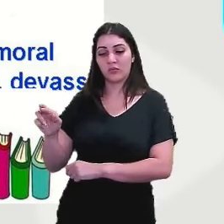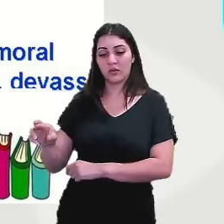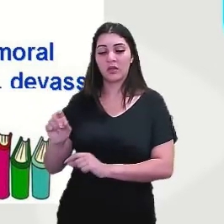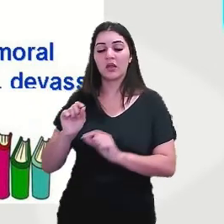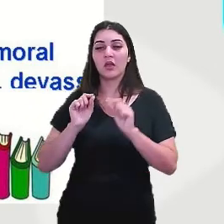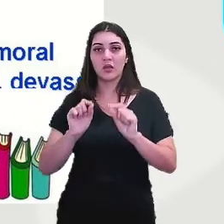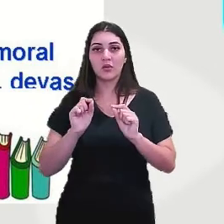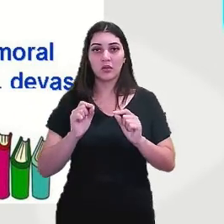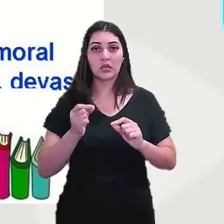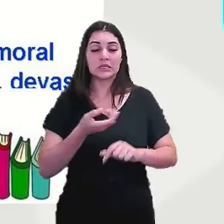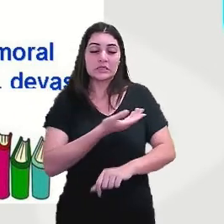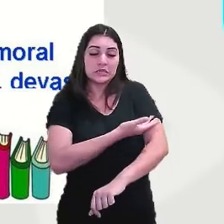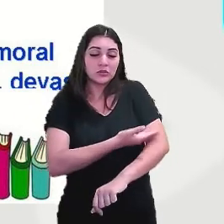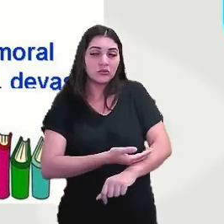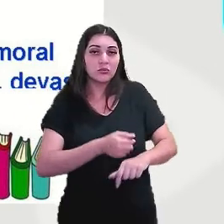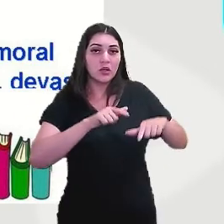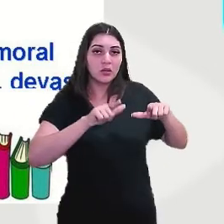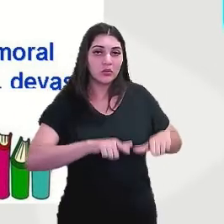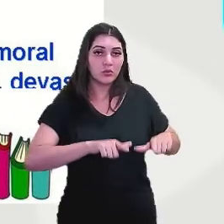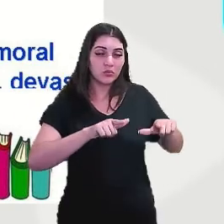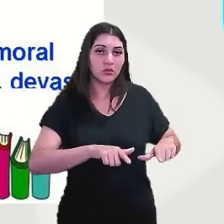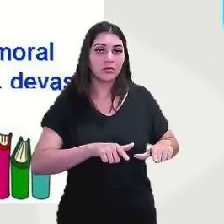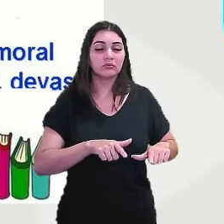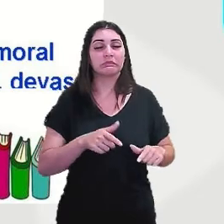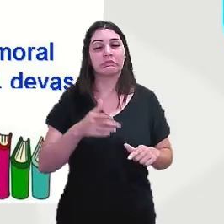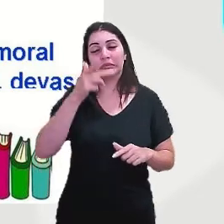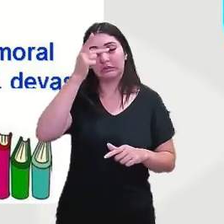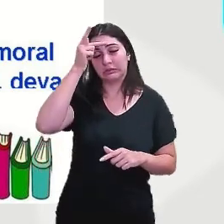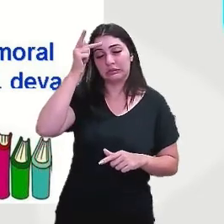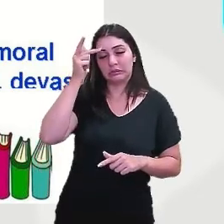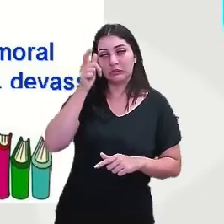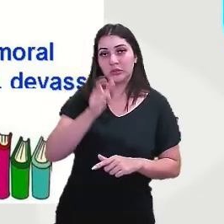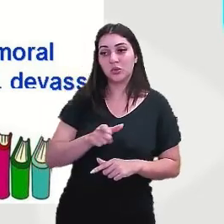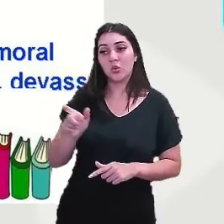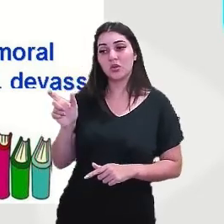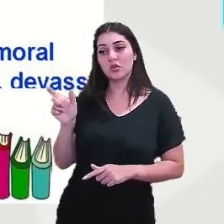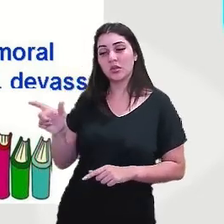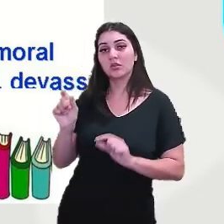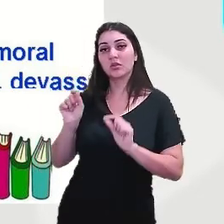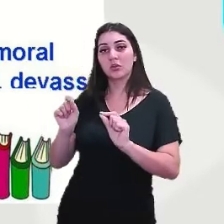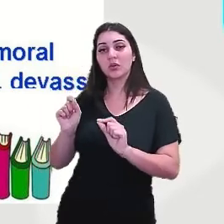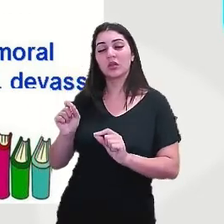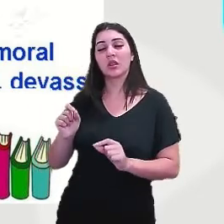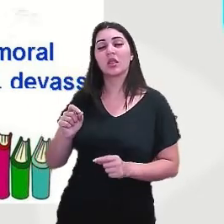Entendeu? A questão do absolver e absorver com R.